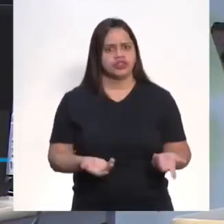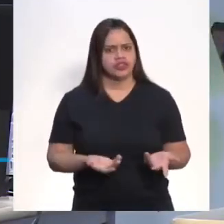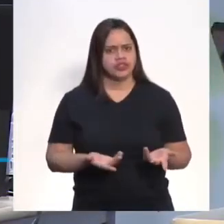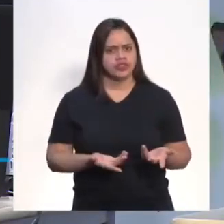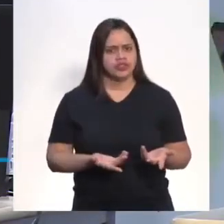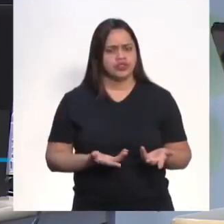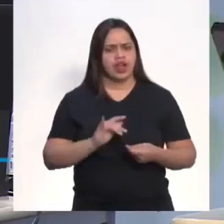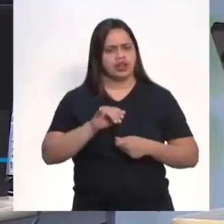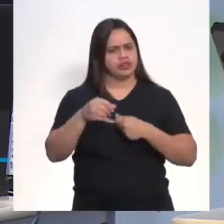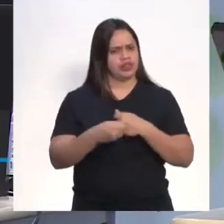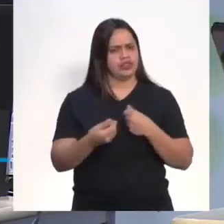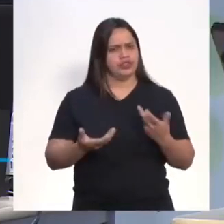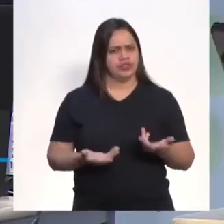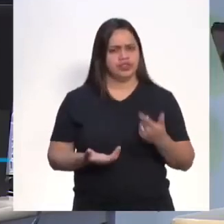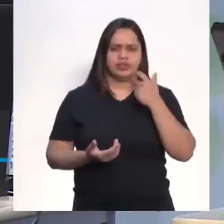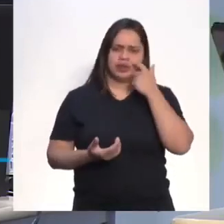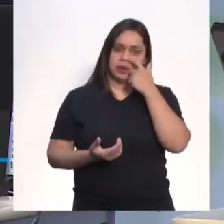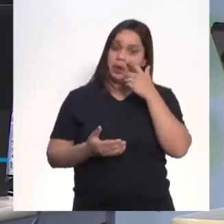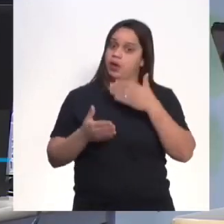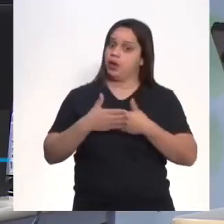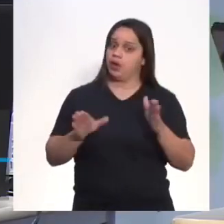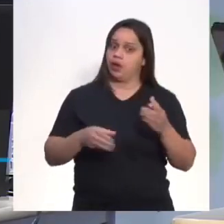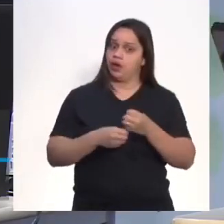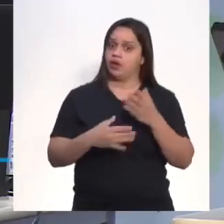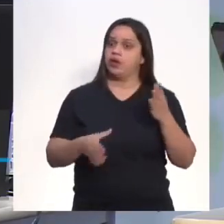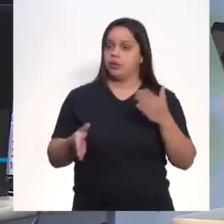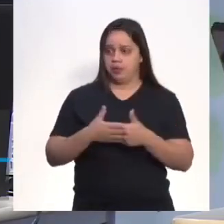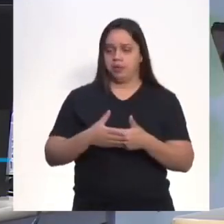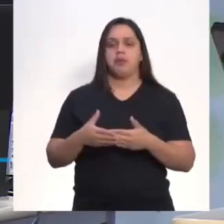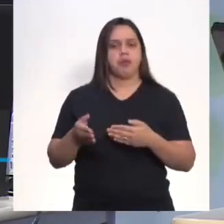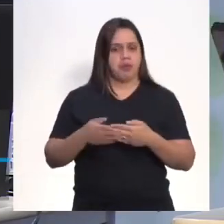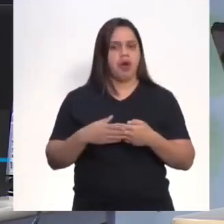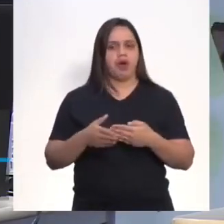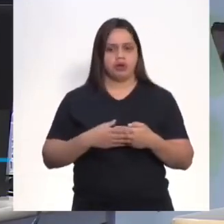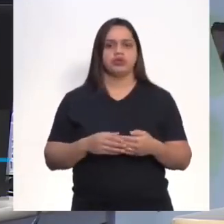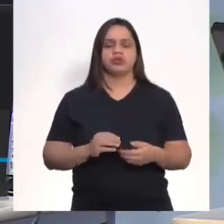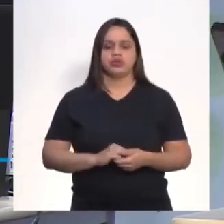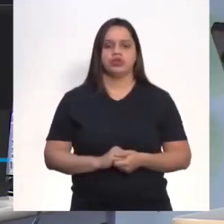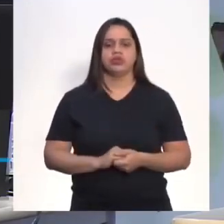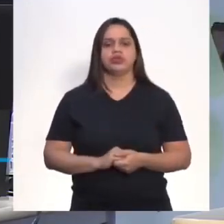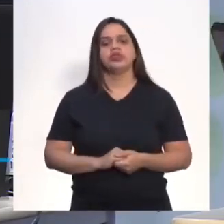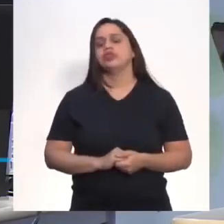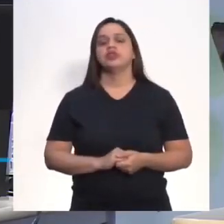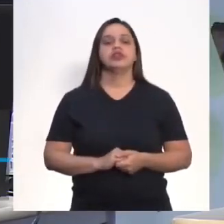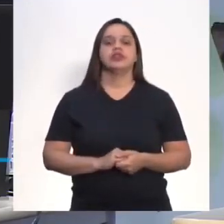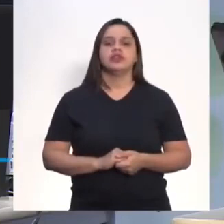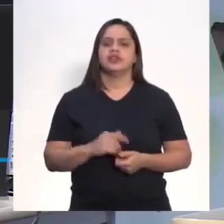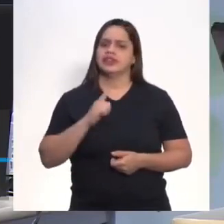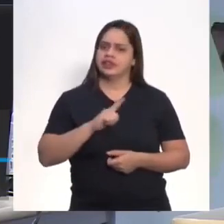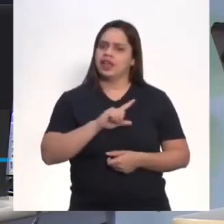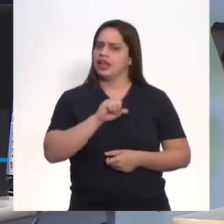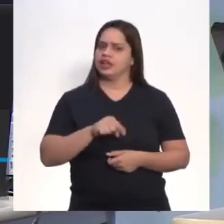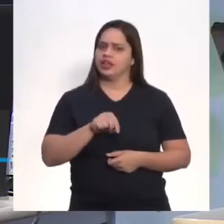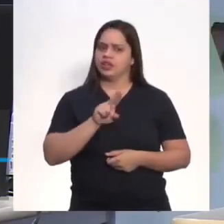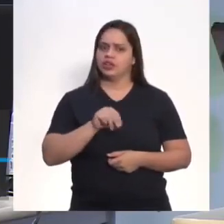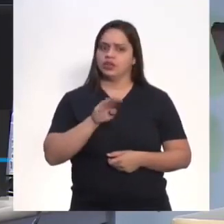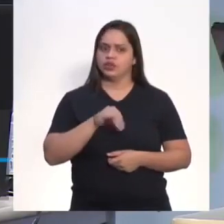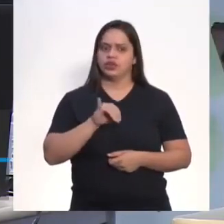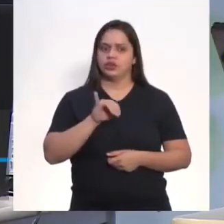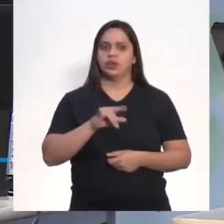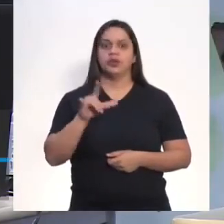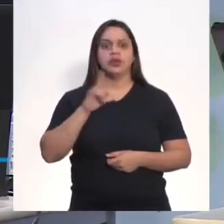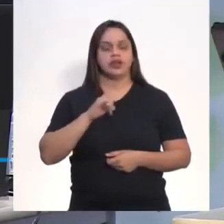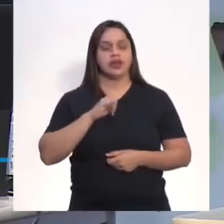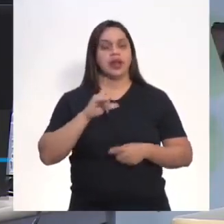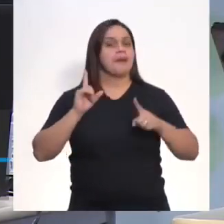É. O chat está aberto ainda. Pode fechar. Eles estão colocando tem zumbi, tem algumas Tem. palavras que eu